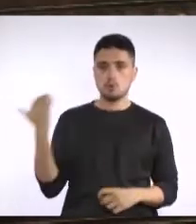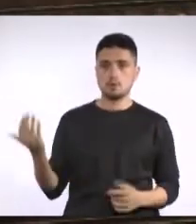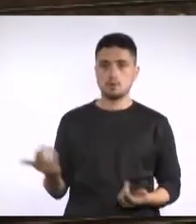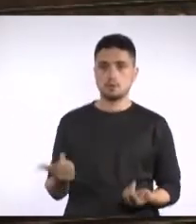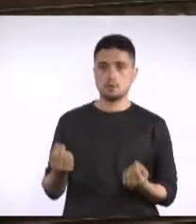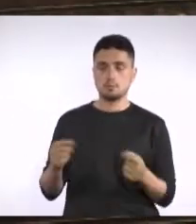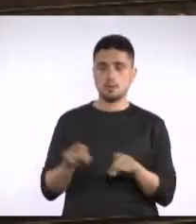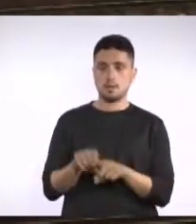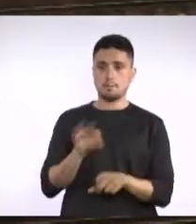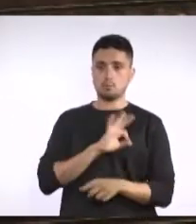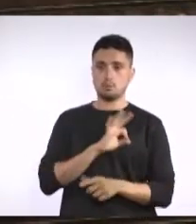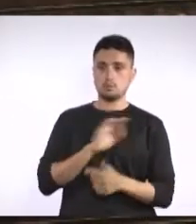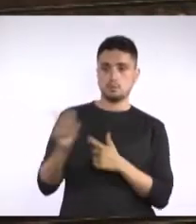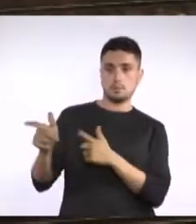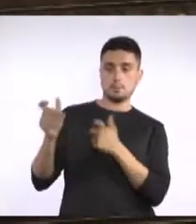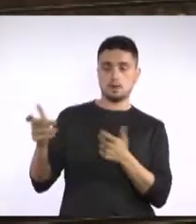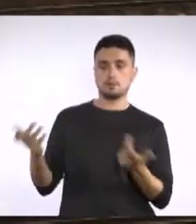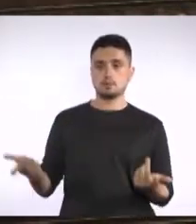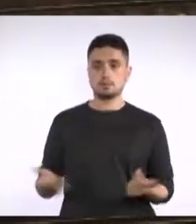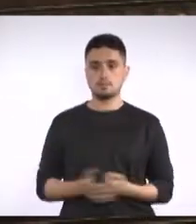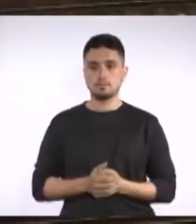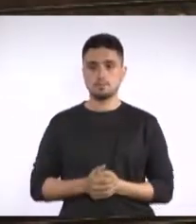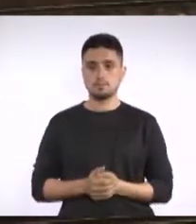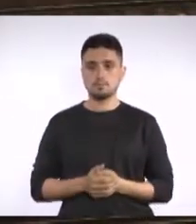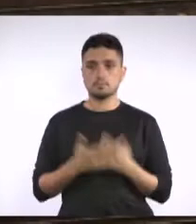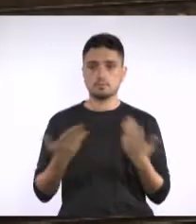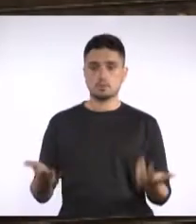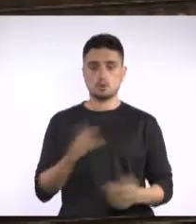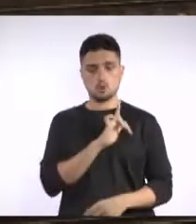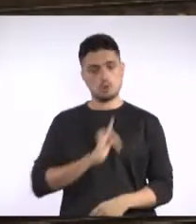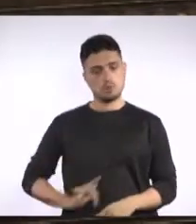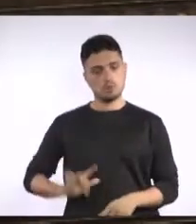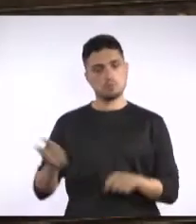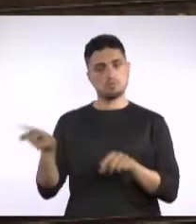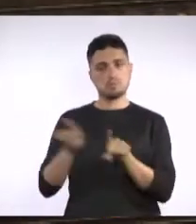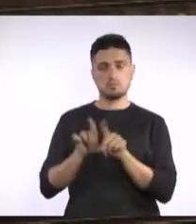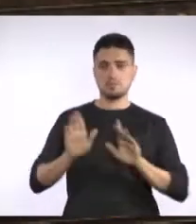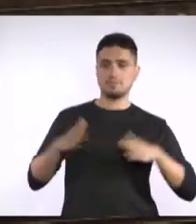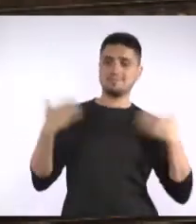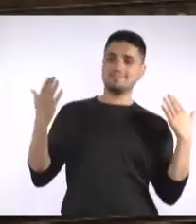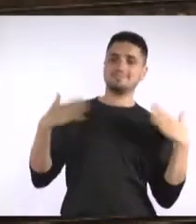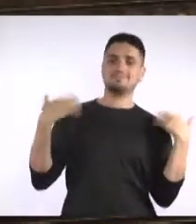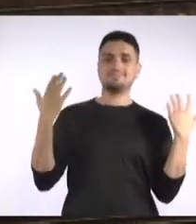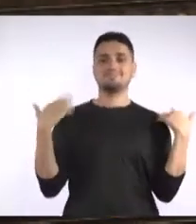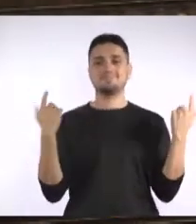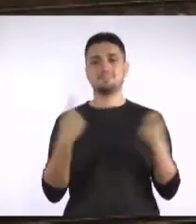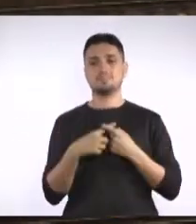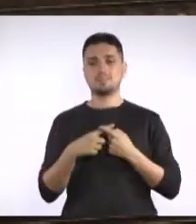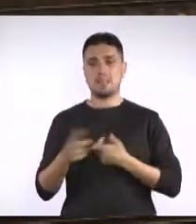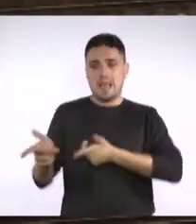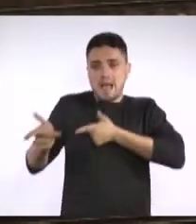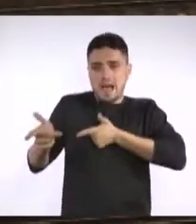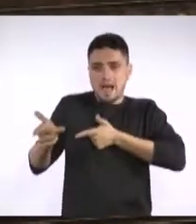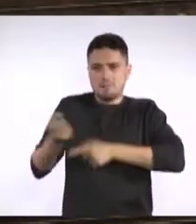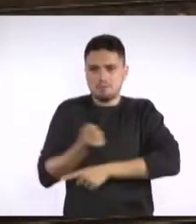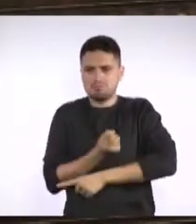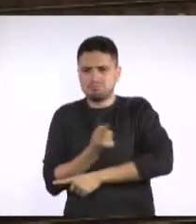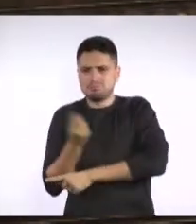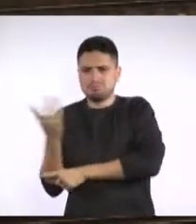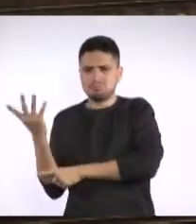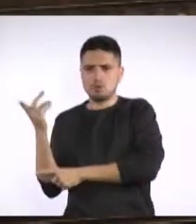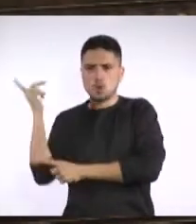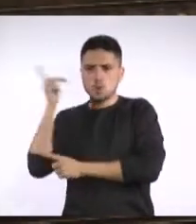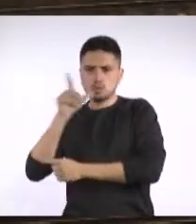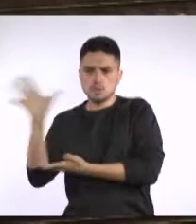polícia matar. Então, o governo também celebra o número de armas apreendidas.